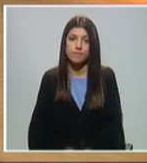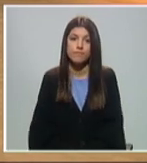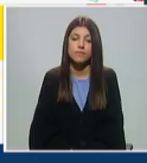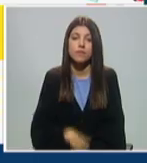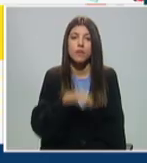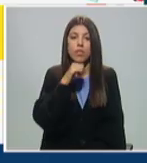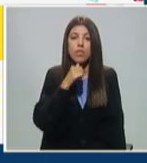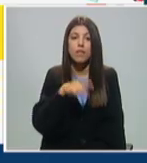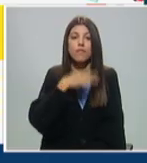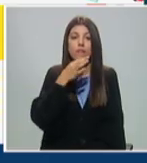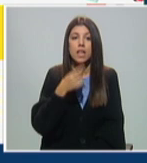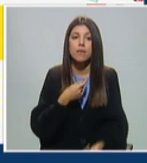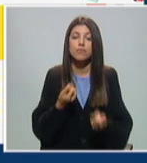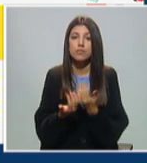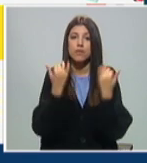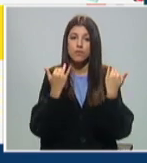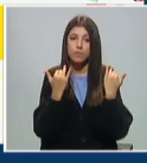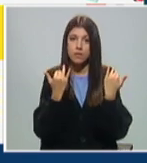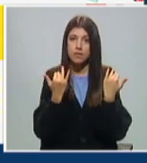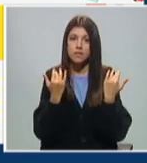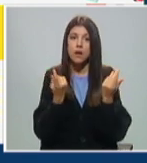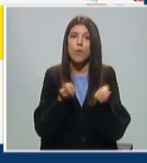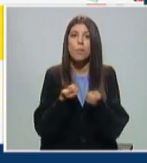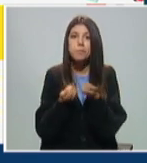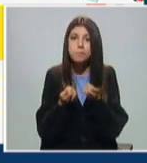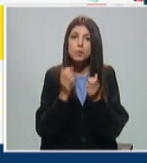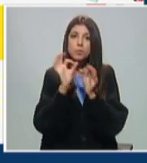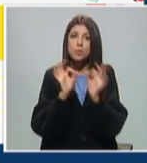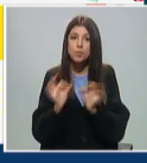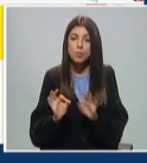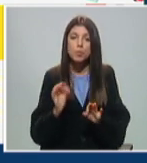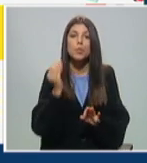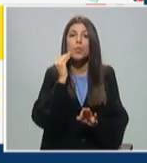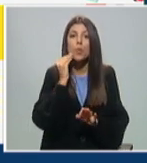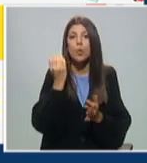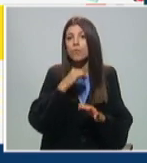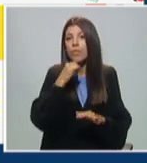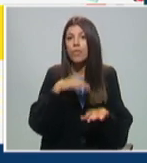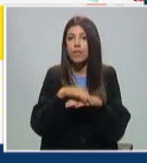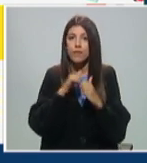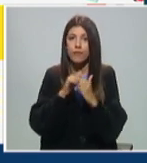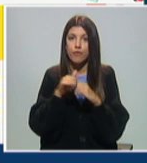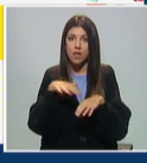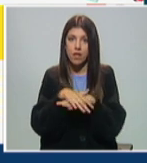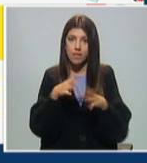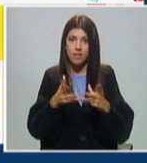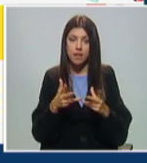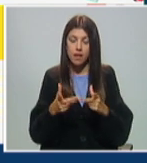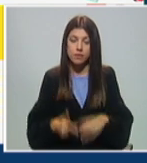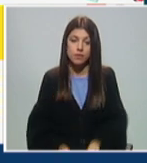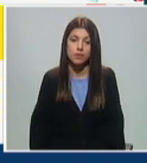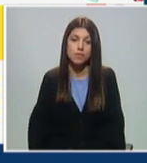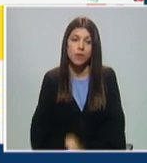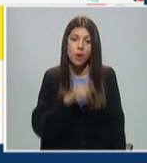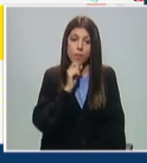nós falamos de organização e tratamento de dados, usamos para isso uma folha de cálculo, para organizar os dados em tabelas